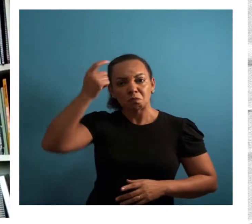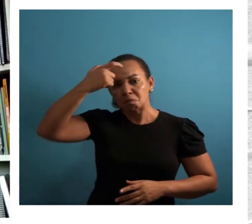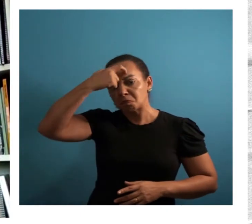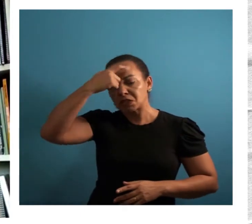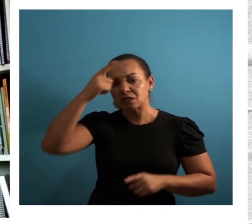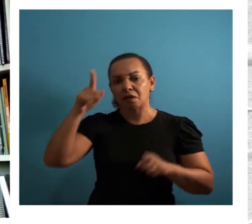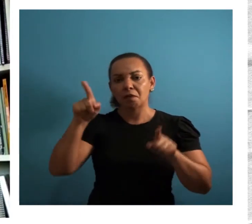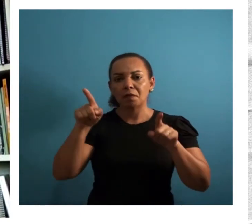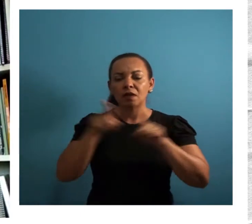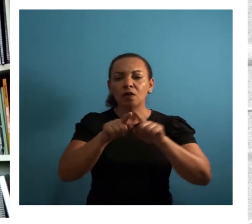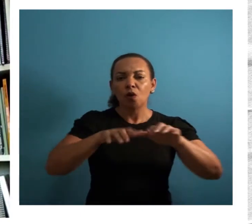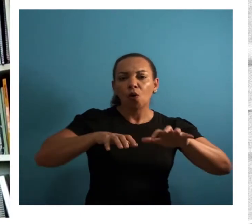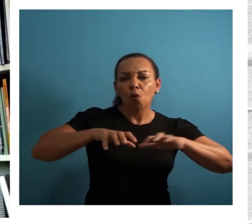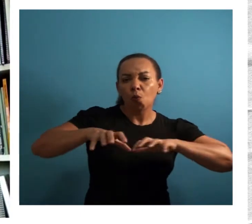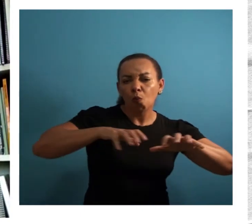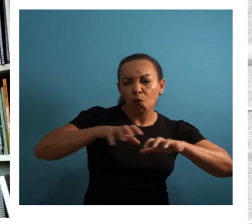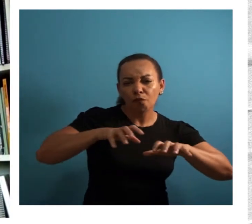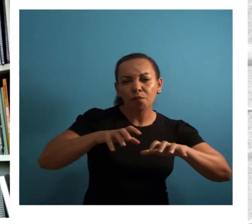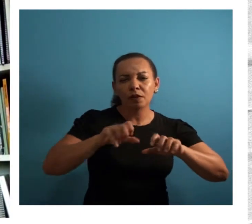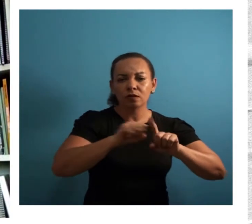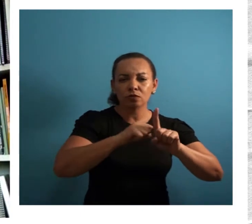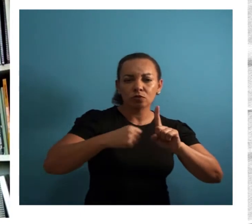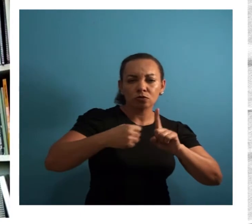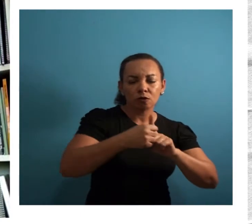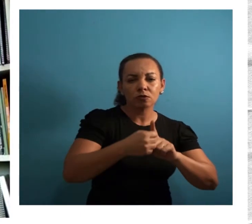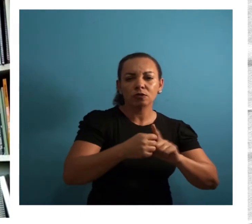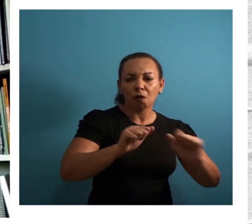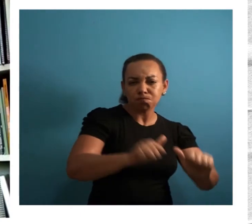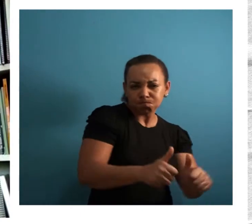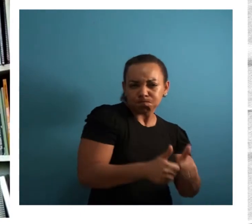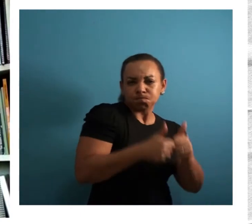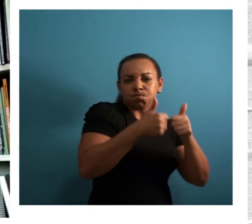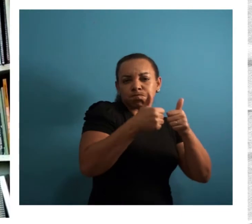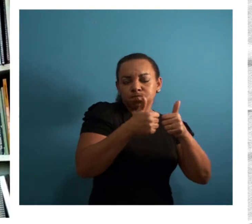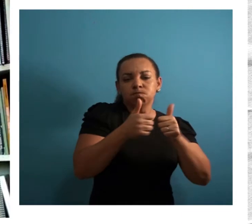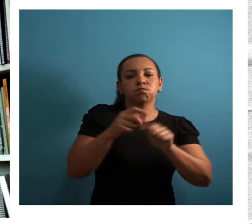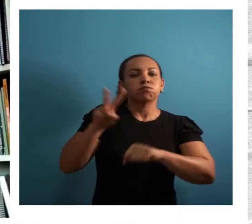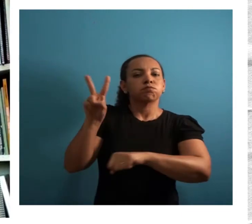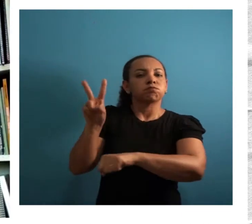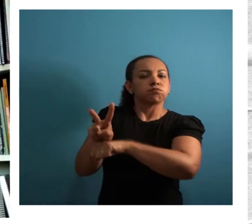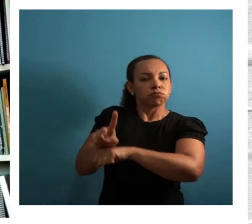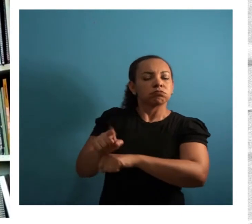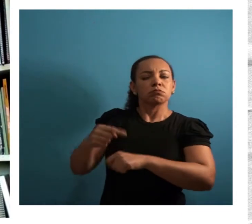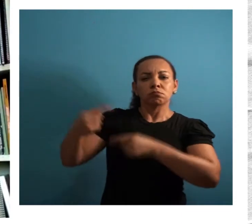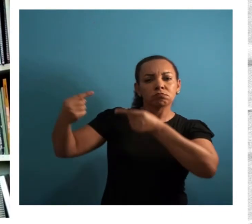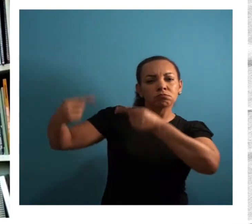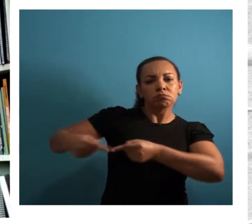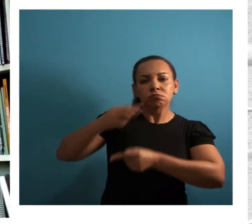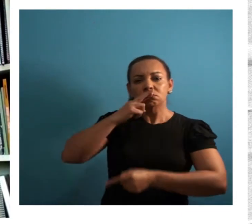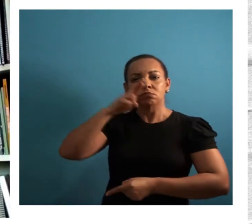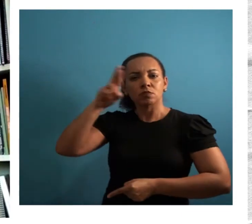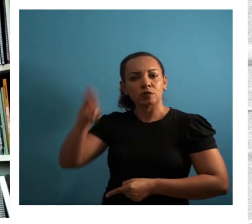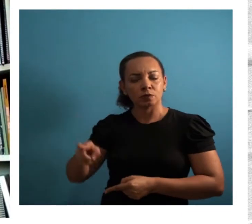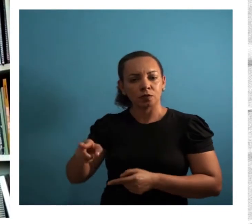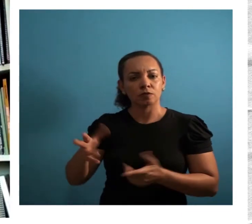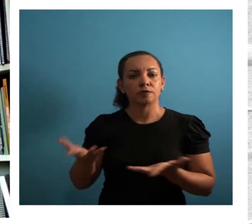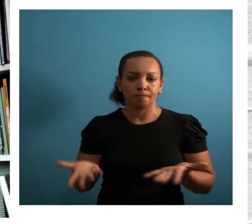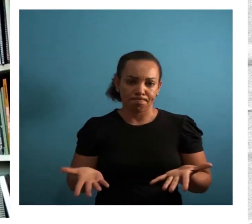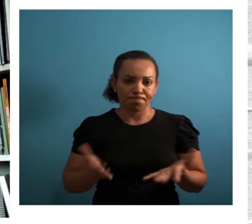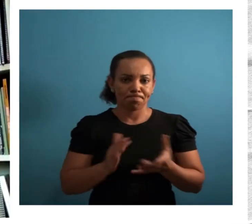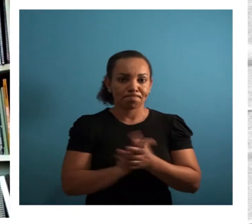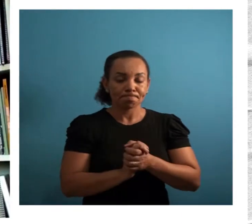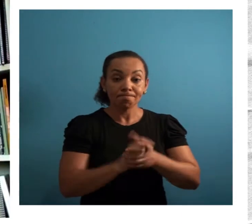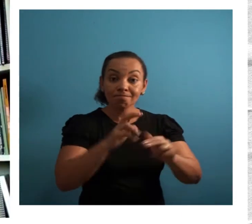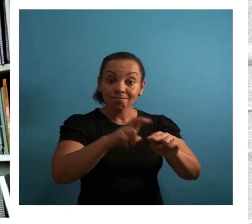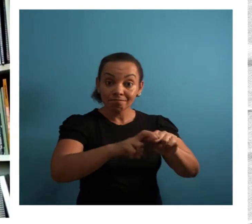movimentos sociais tão qualificadamente demonstram a todo o instante que se mobiliza por